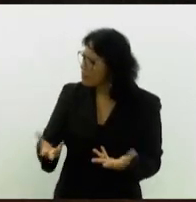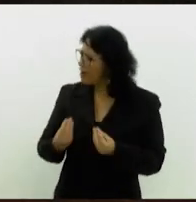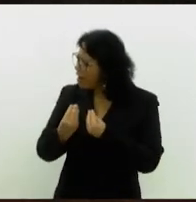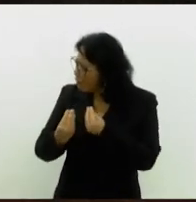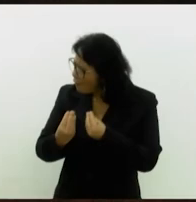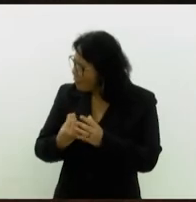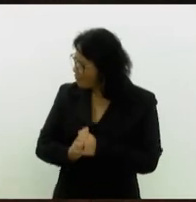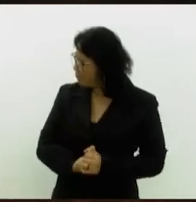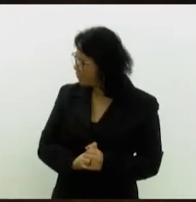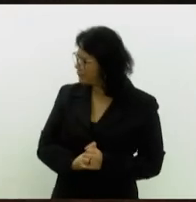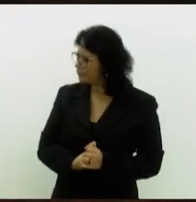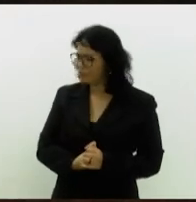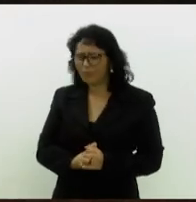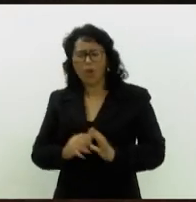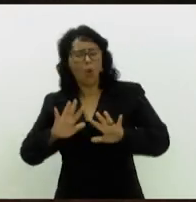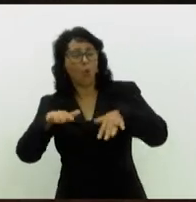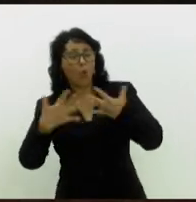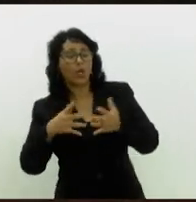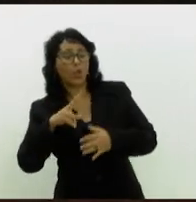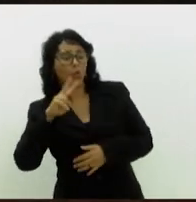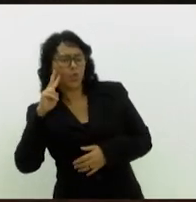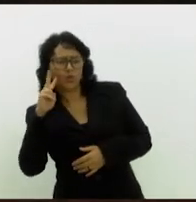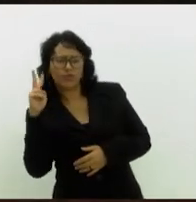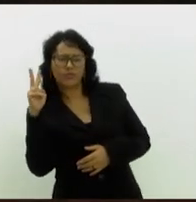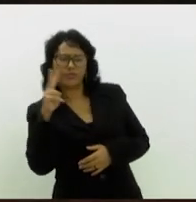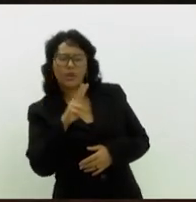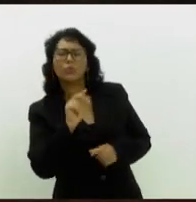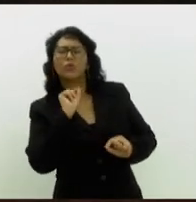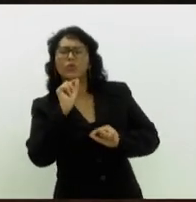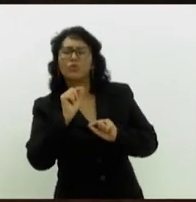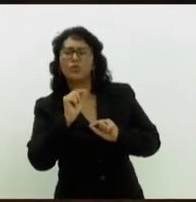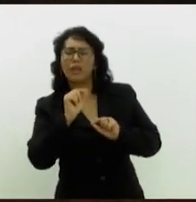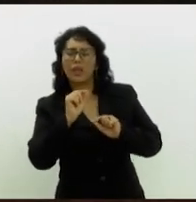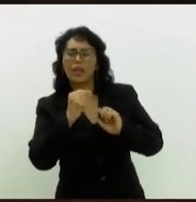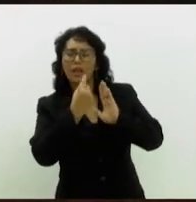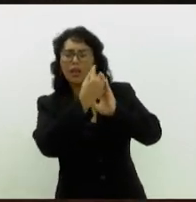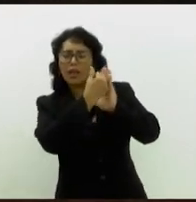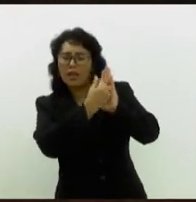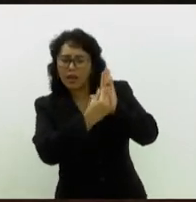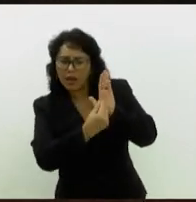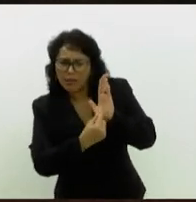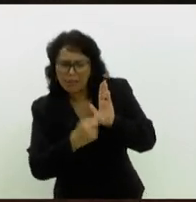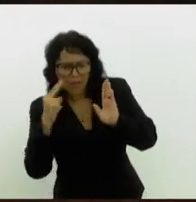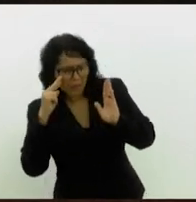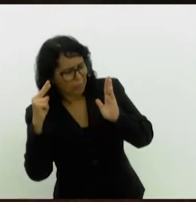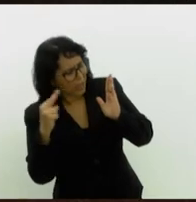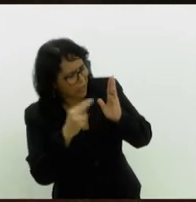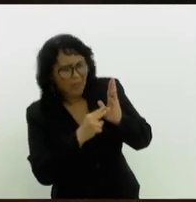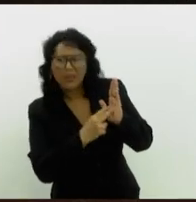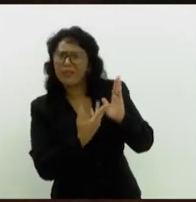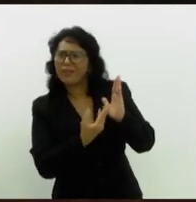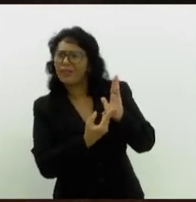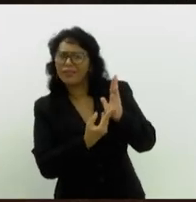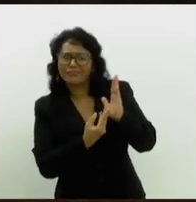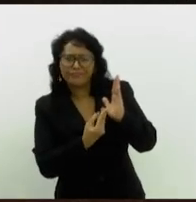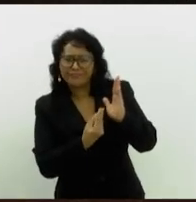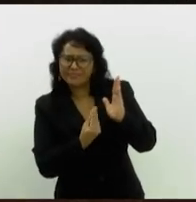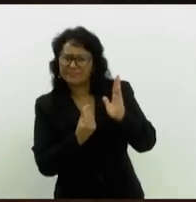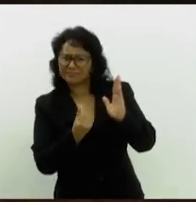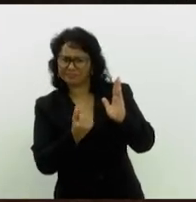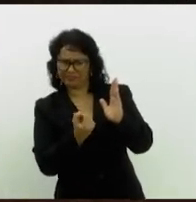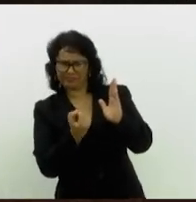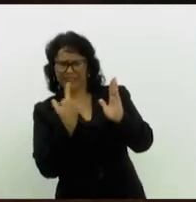olhamos os dados do orçamento nós vamos verificar que tá uma curva ascendente da arrecadação